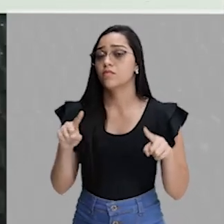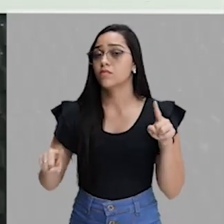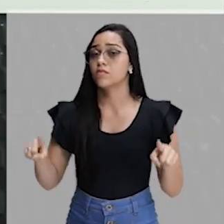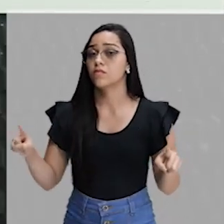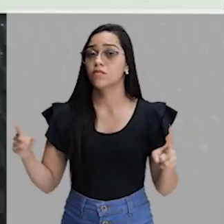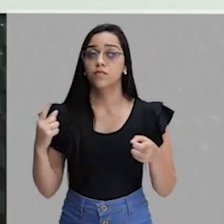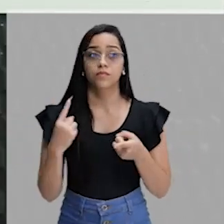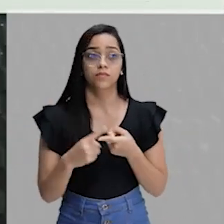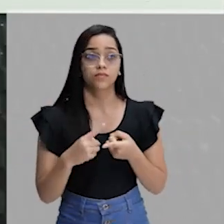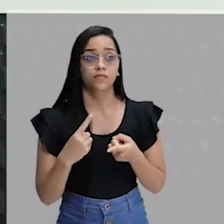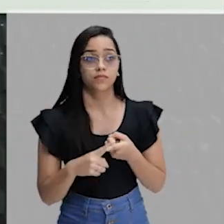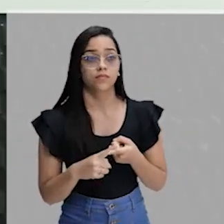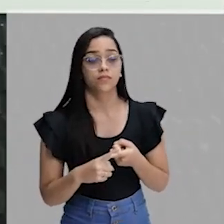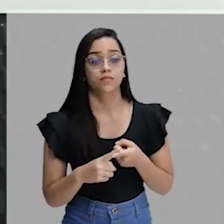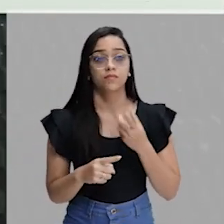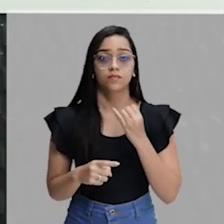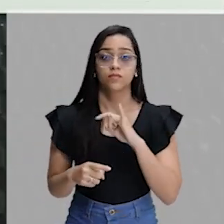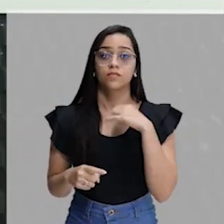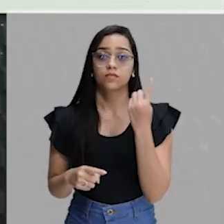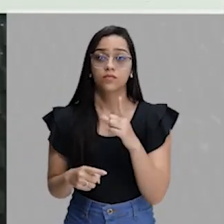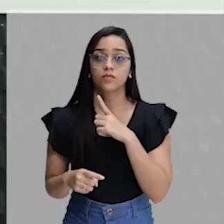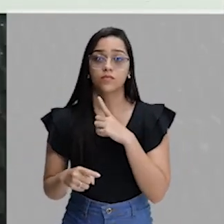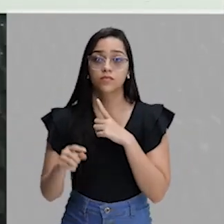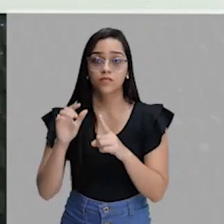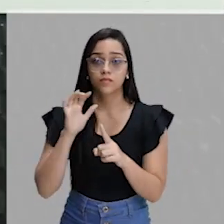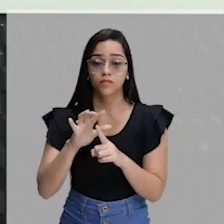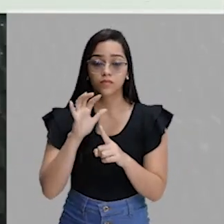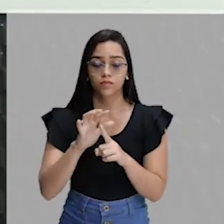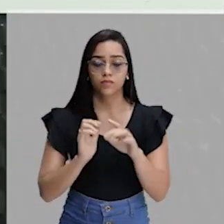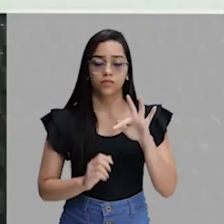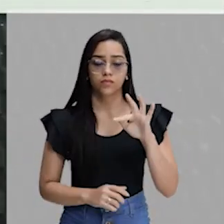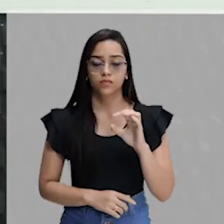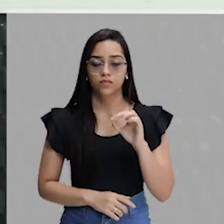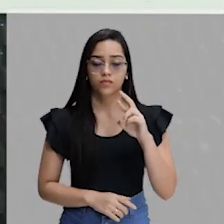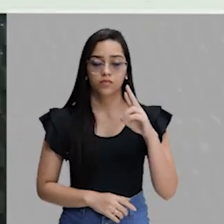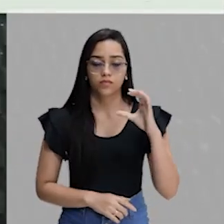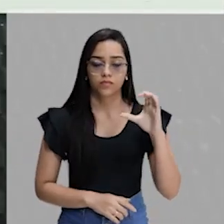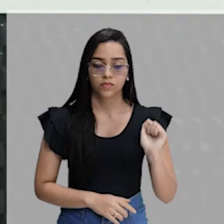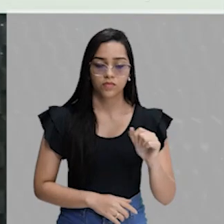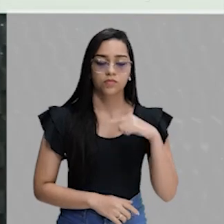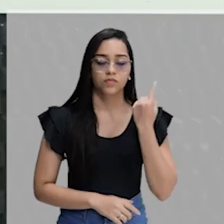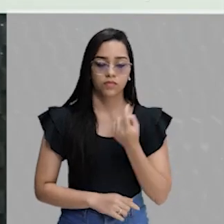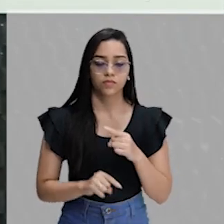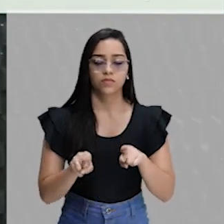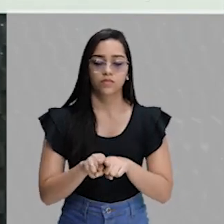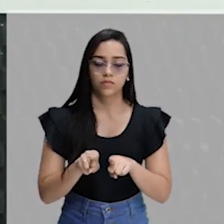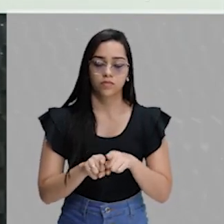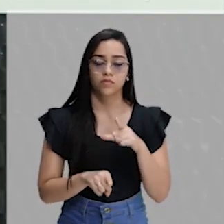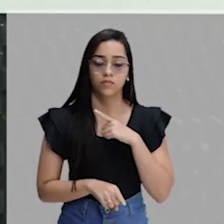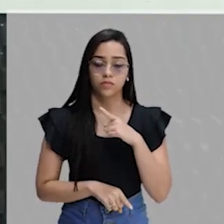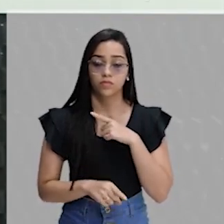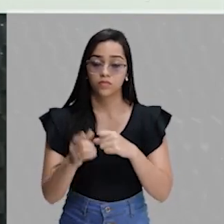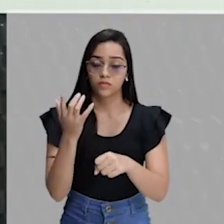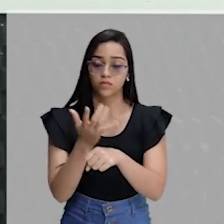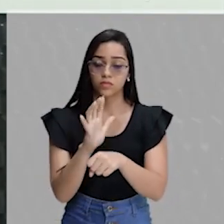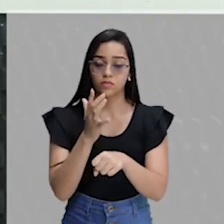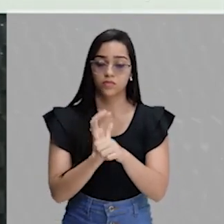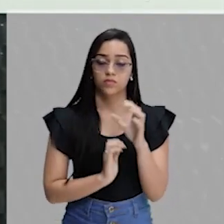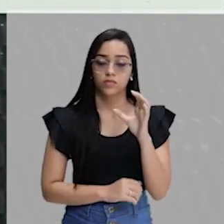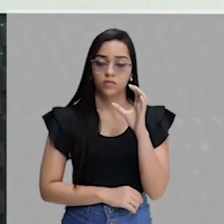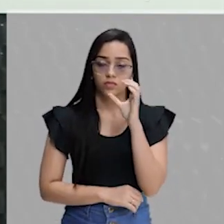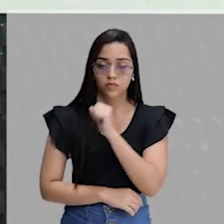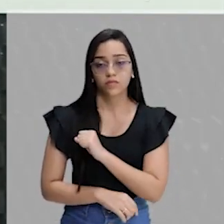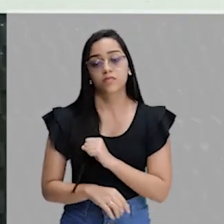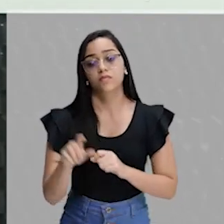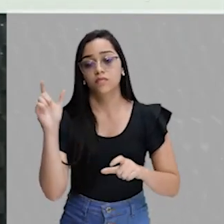quê? Se nós temos a atuação de uma força, certo? Nós temos também a ação de uma aceleração. A força